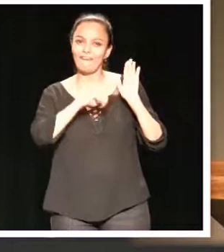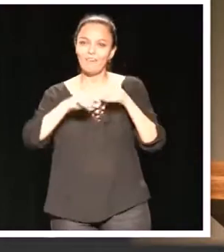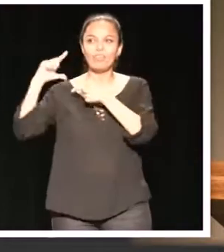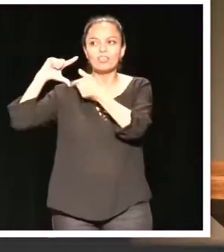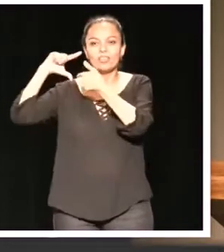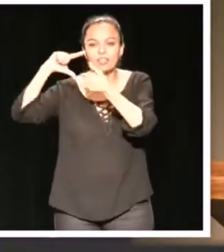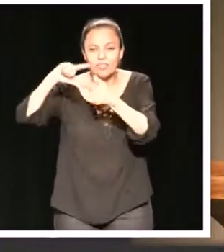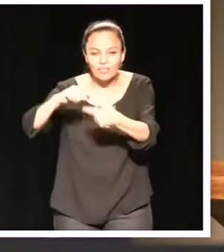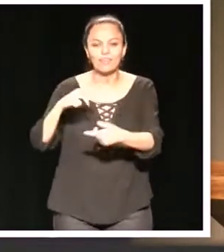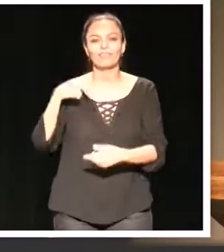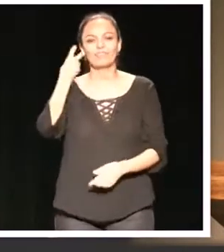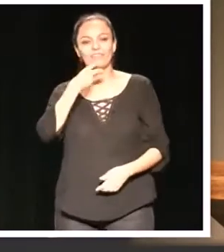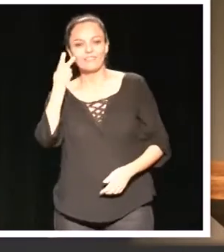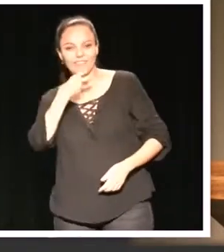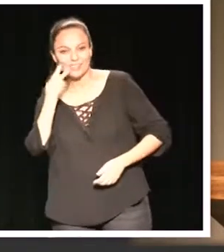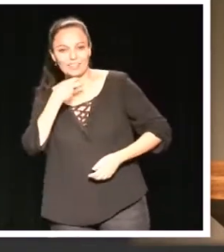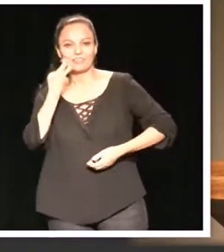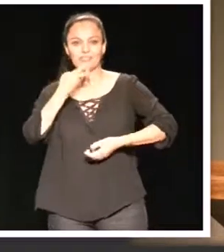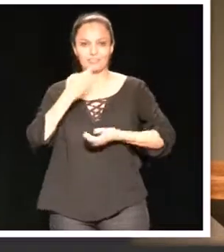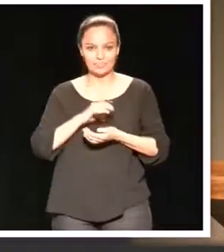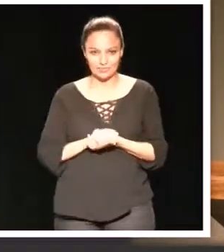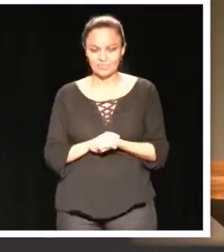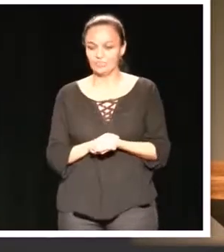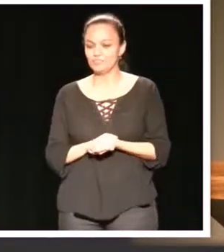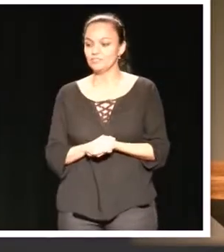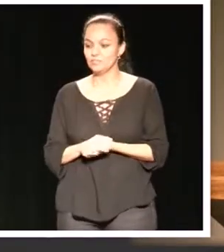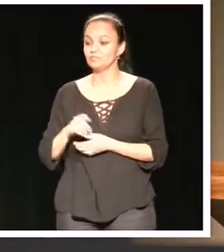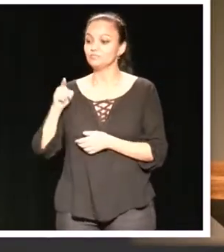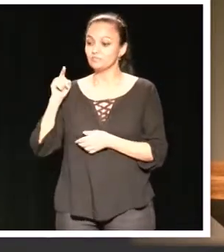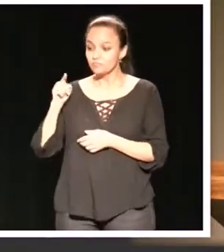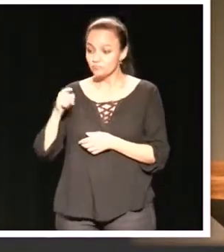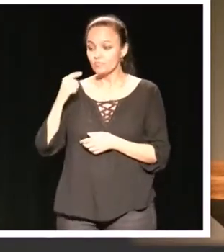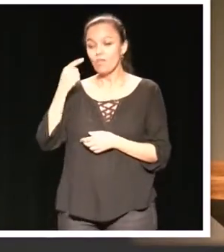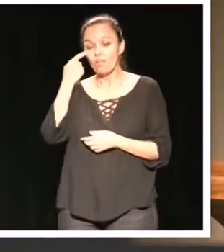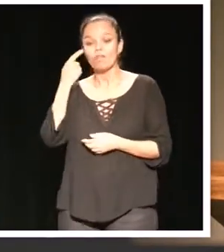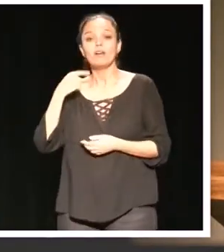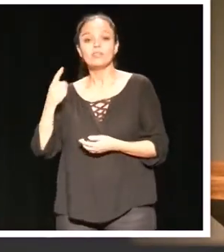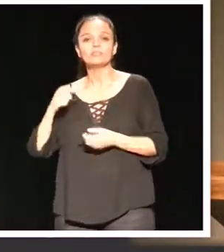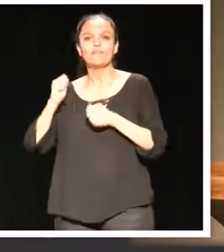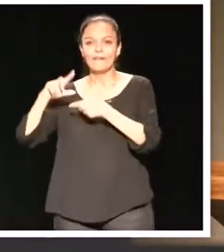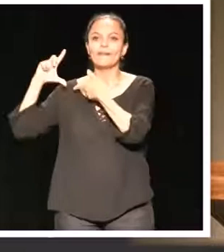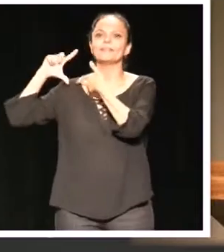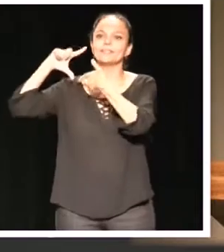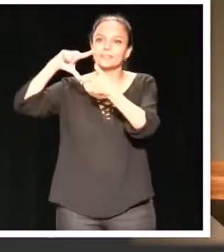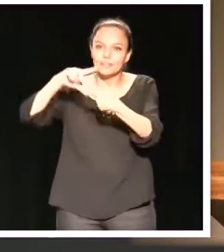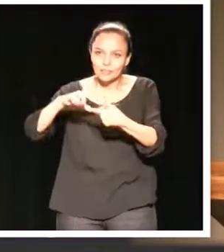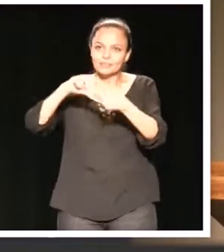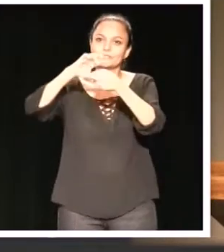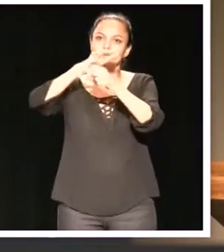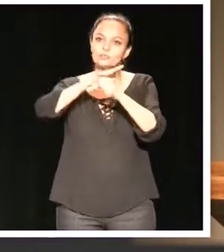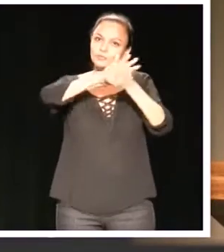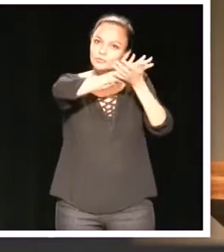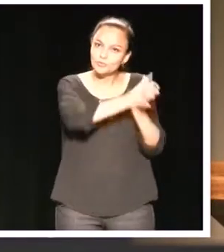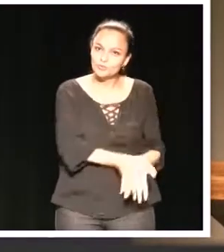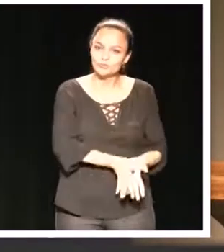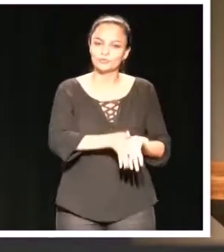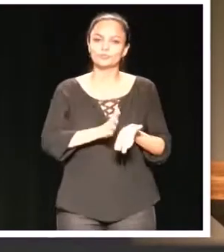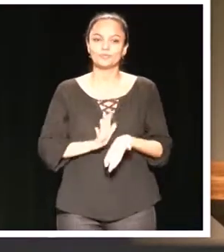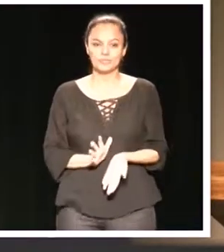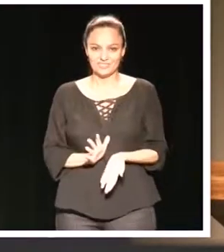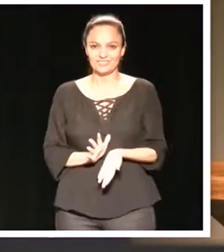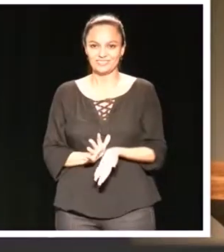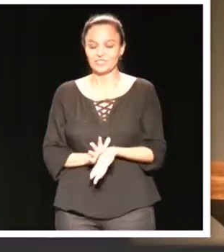deveriam ser classificados entre os relacionados com as tradições de discriminação, ainda que os seus postulados